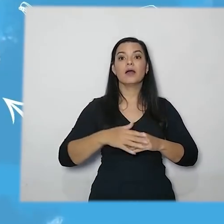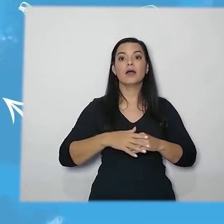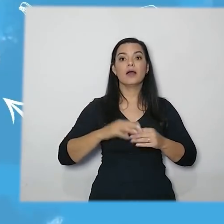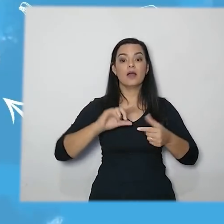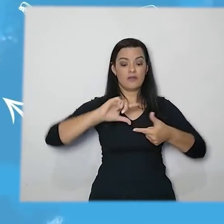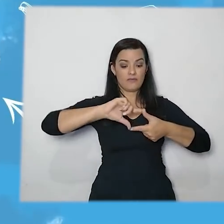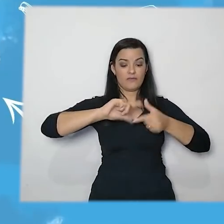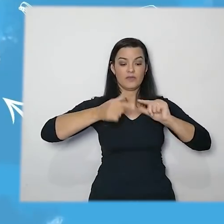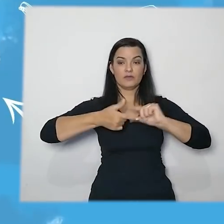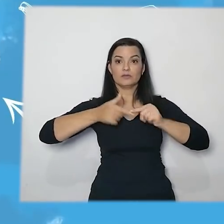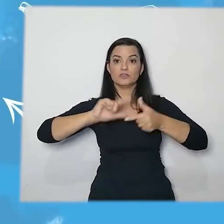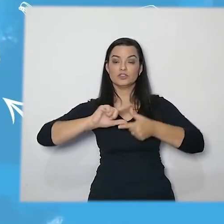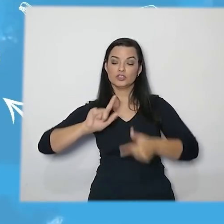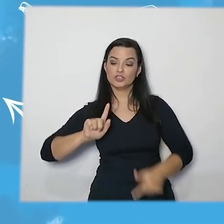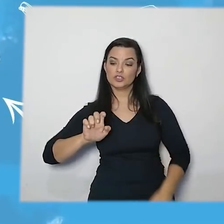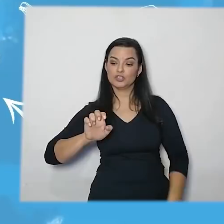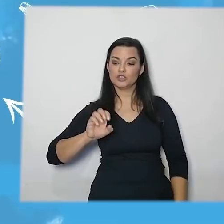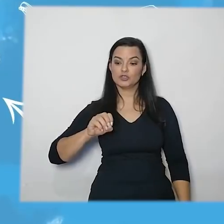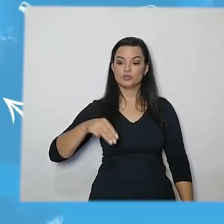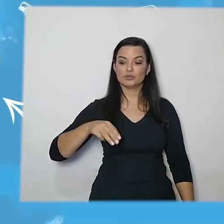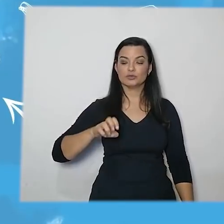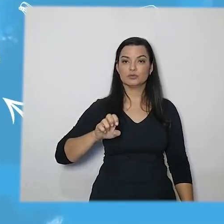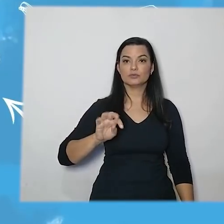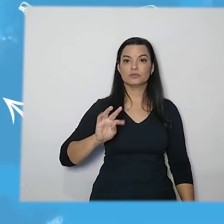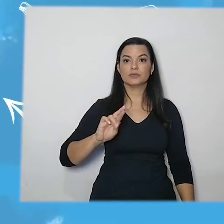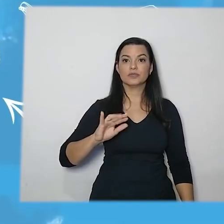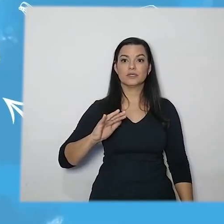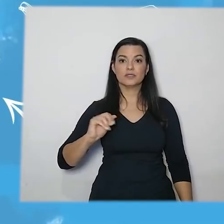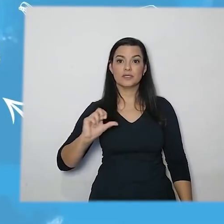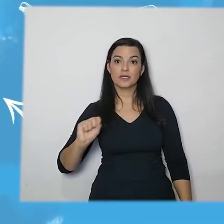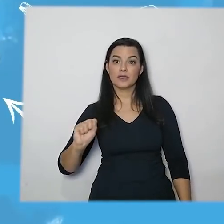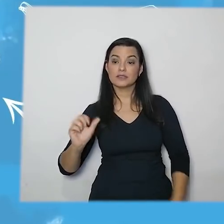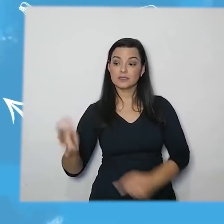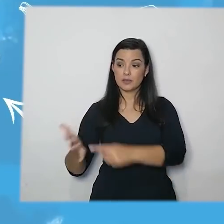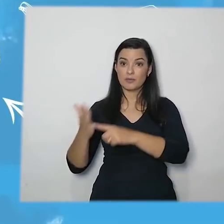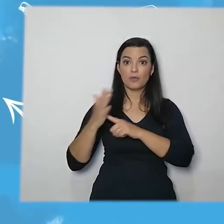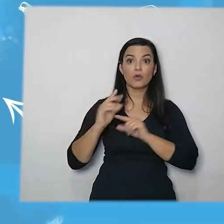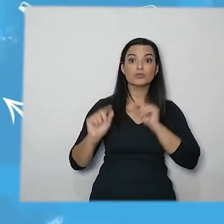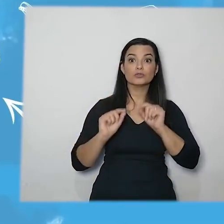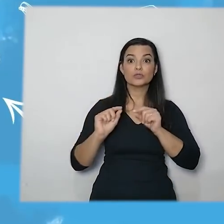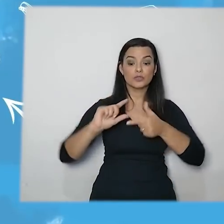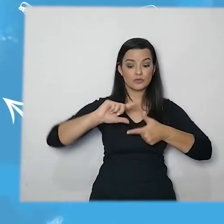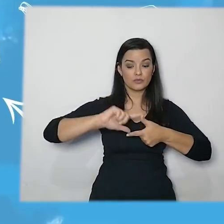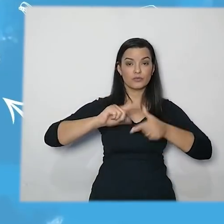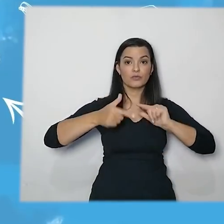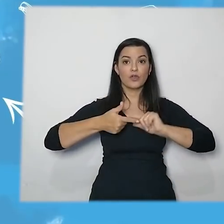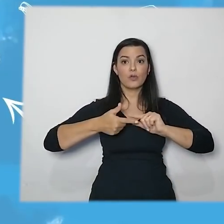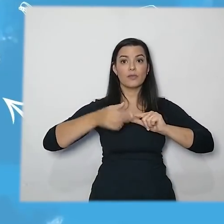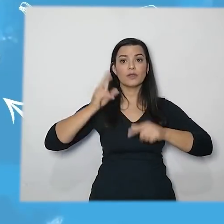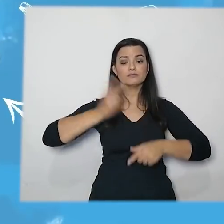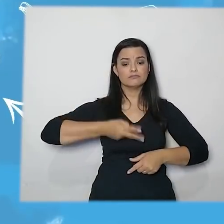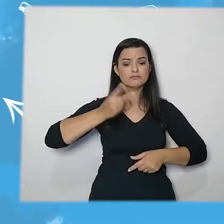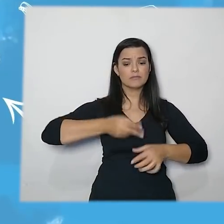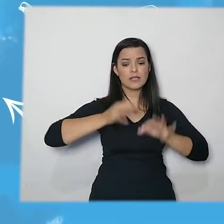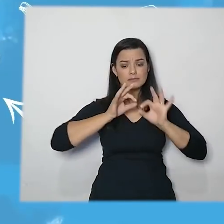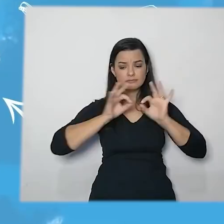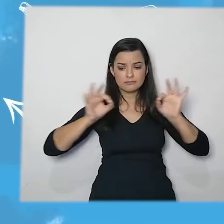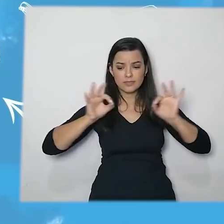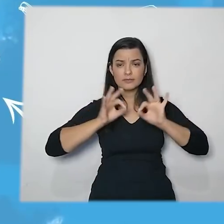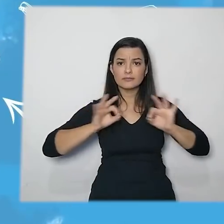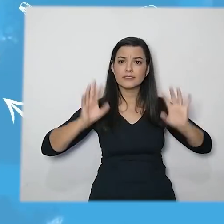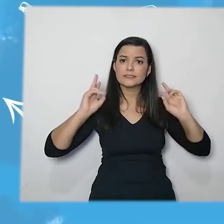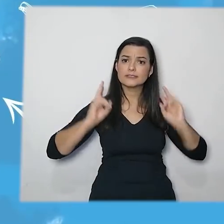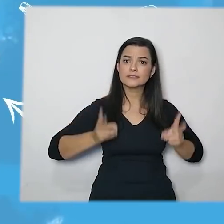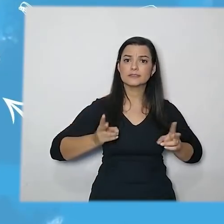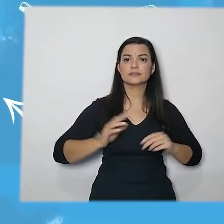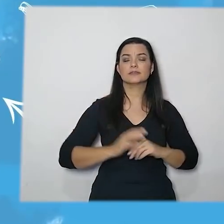geral, elas nos trazem a ideia de formas regulares. Só que nem tudo que